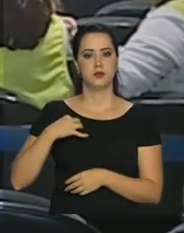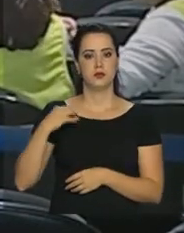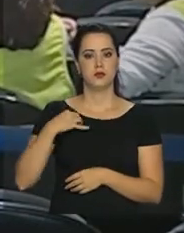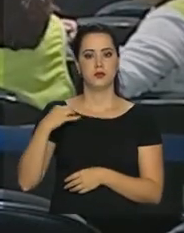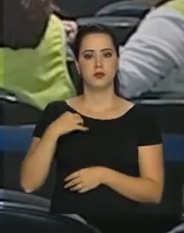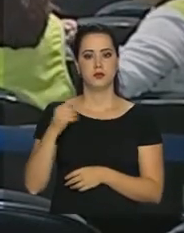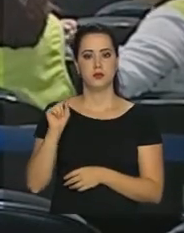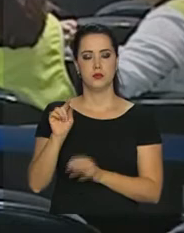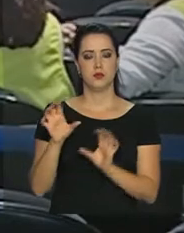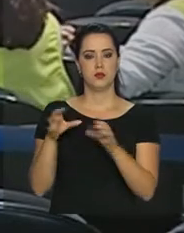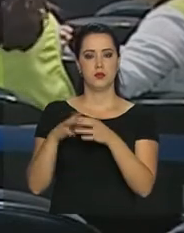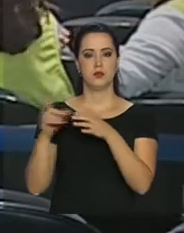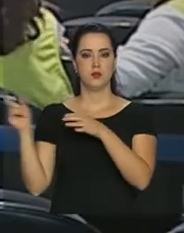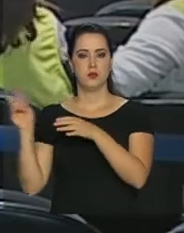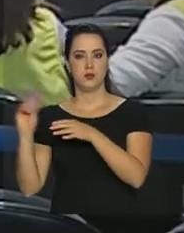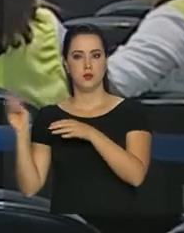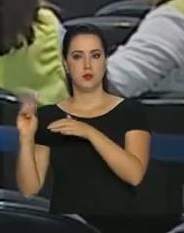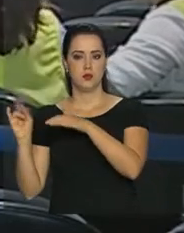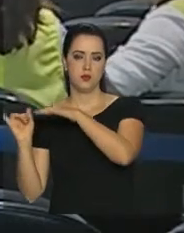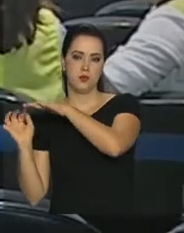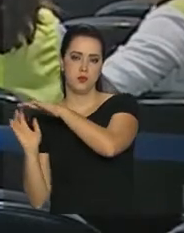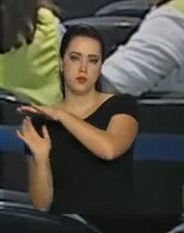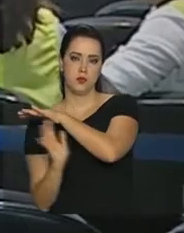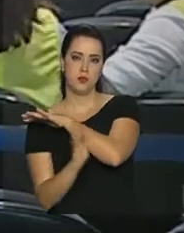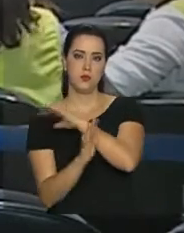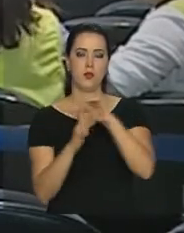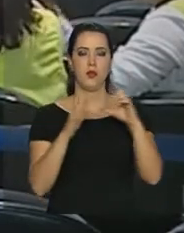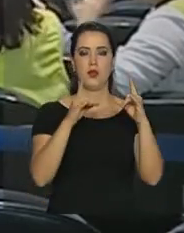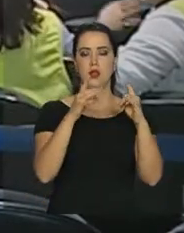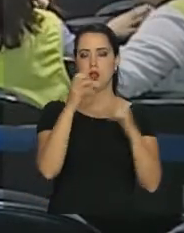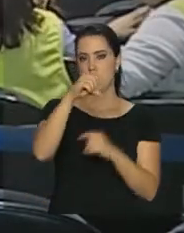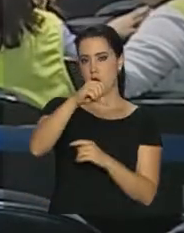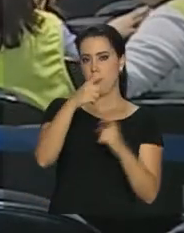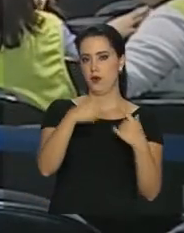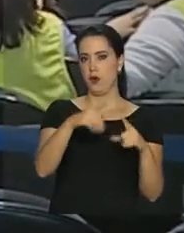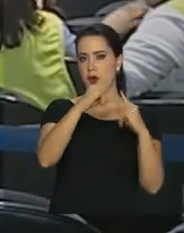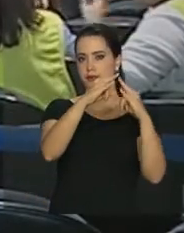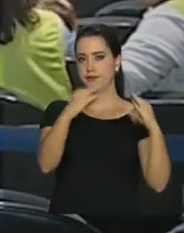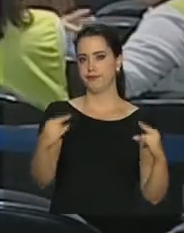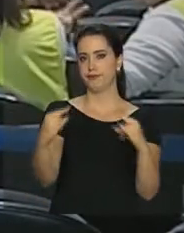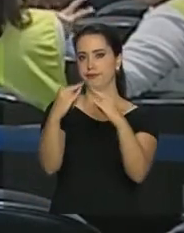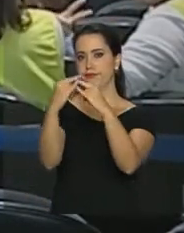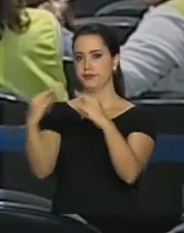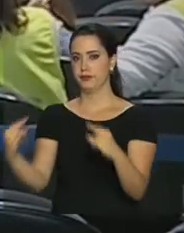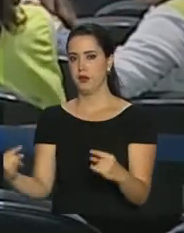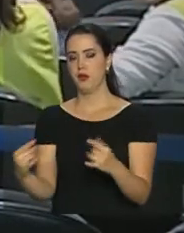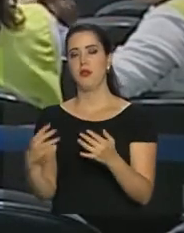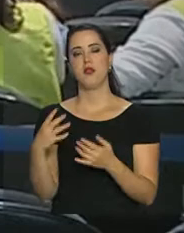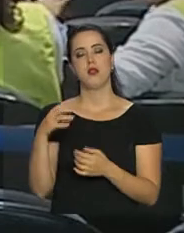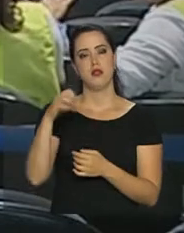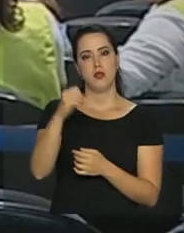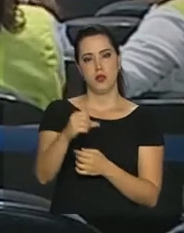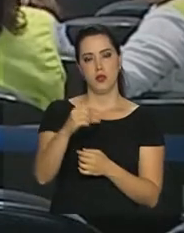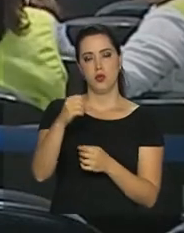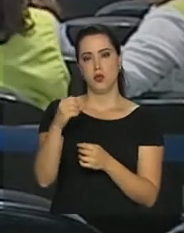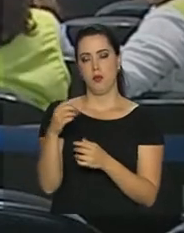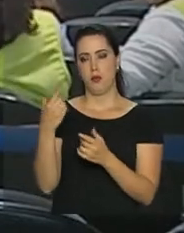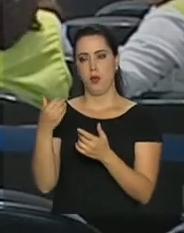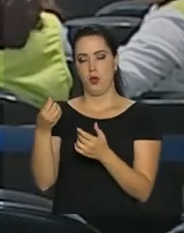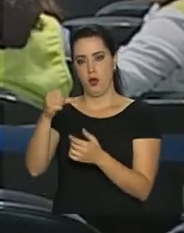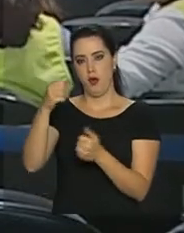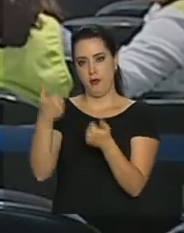atender esses venezuelanos que estão em nove abrigos em boa vista e em um abrigo em pacaraíma cerimônia de apresentação